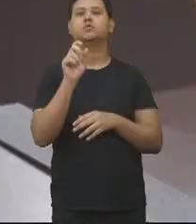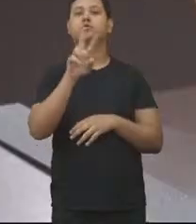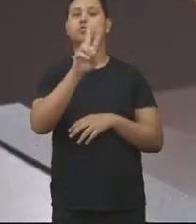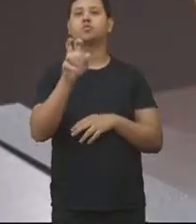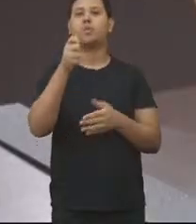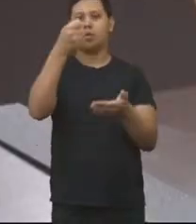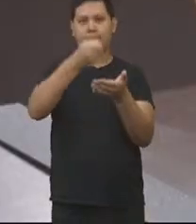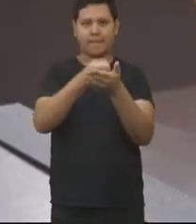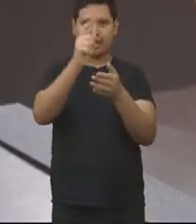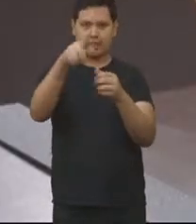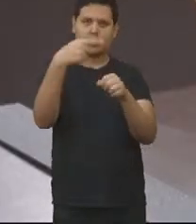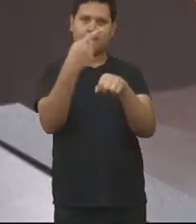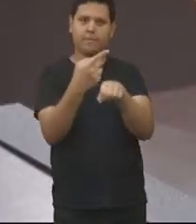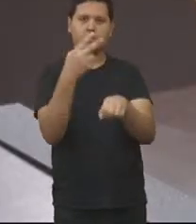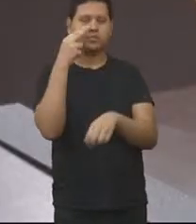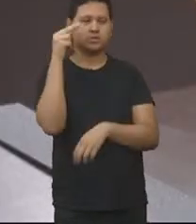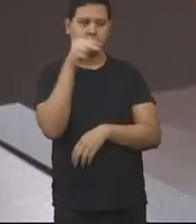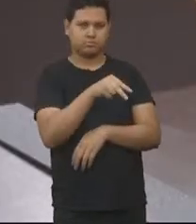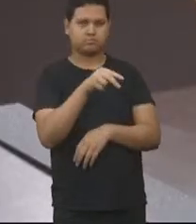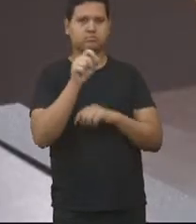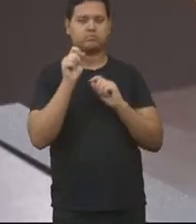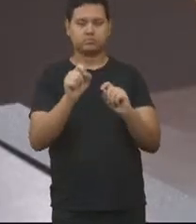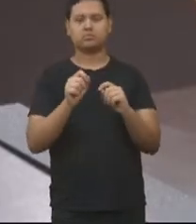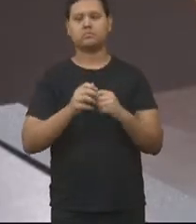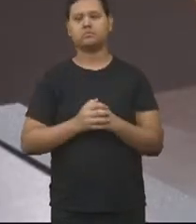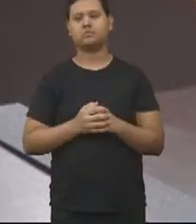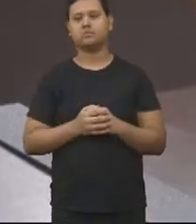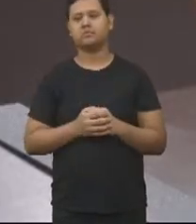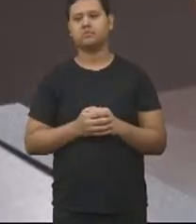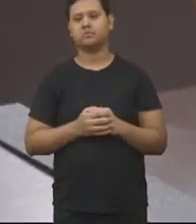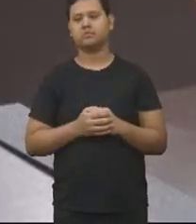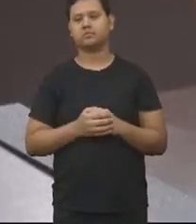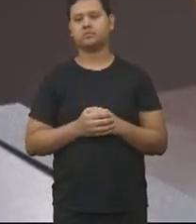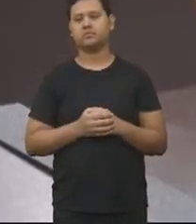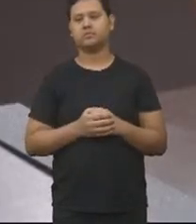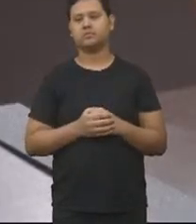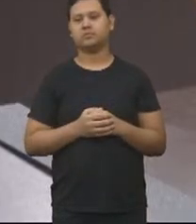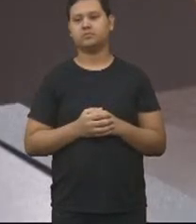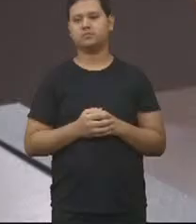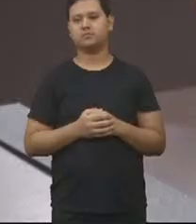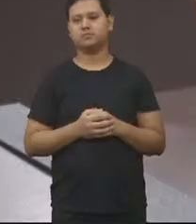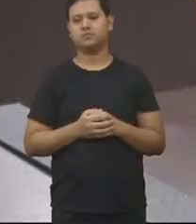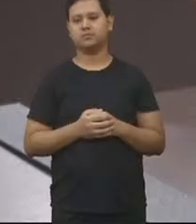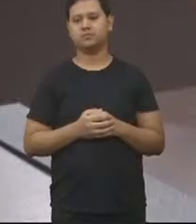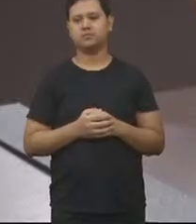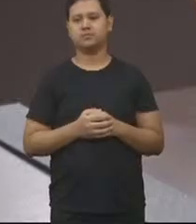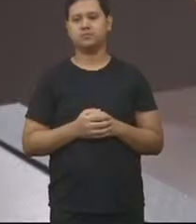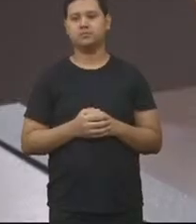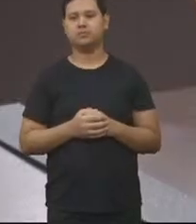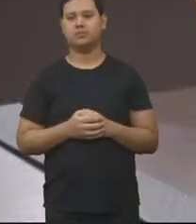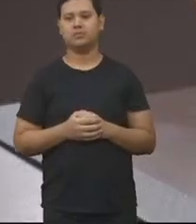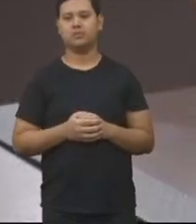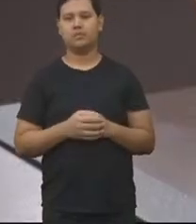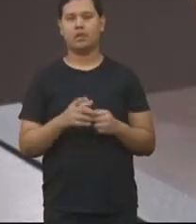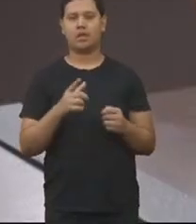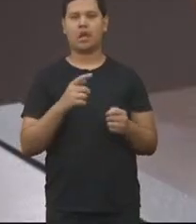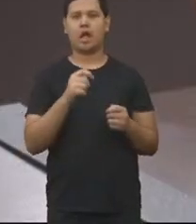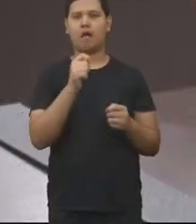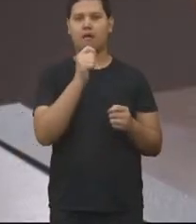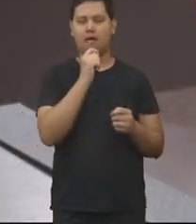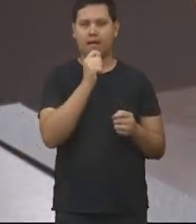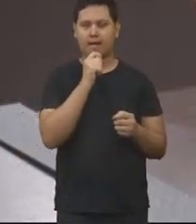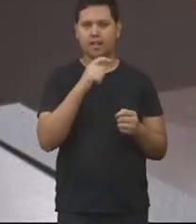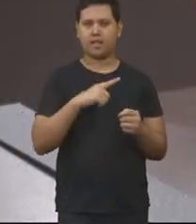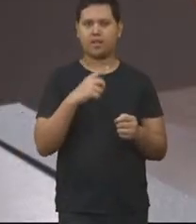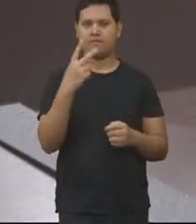pagar, a gente vê aqui que tivemos restos a pagar processados e